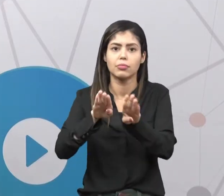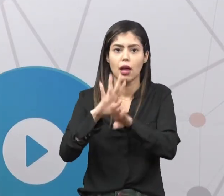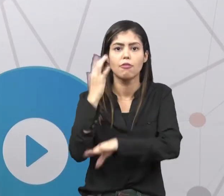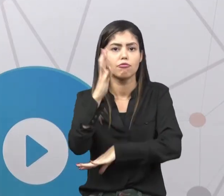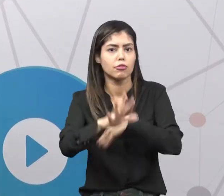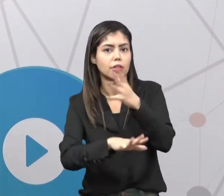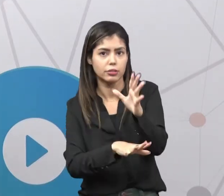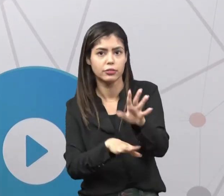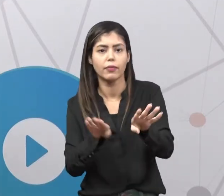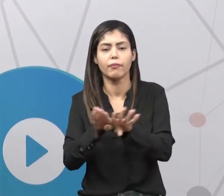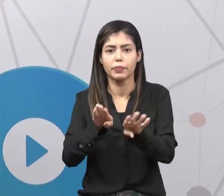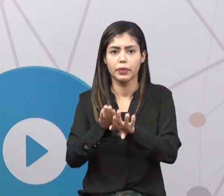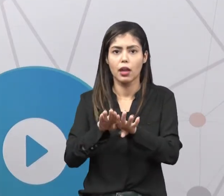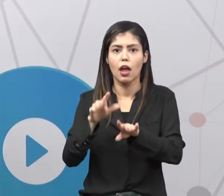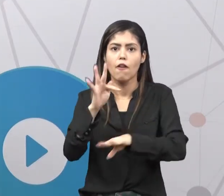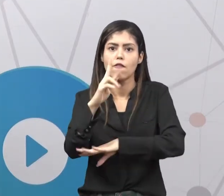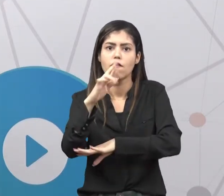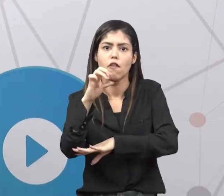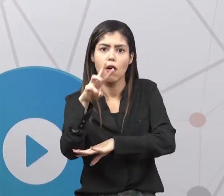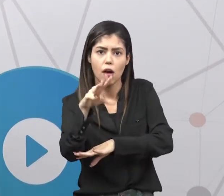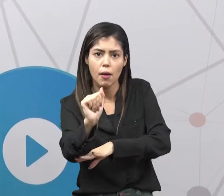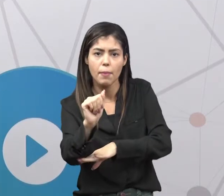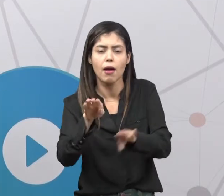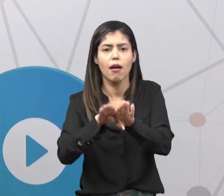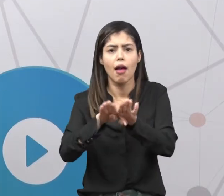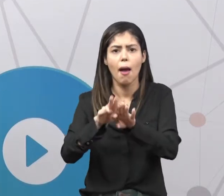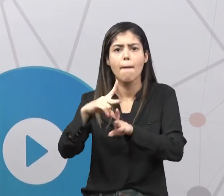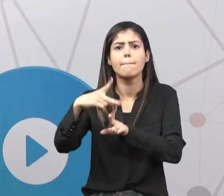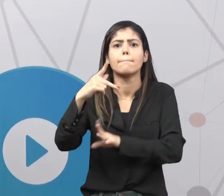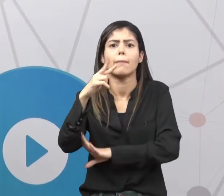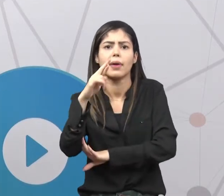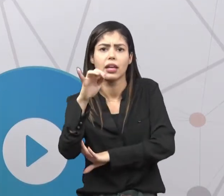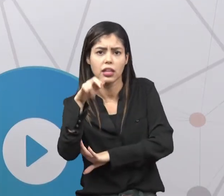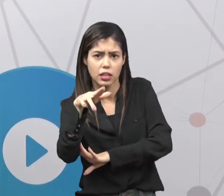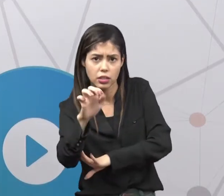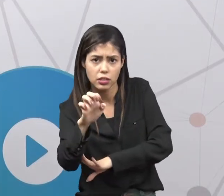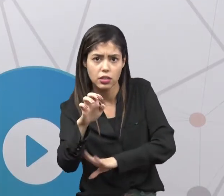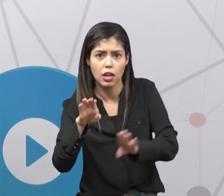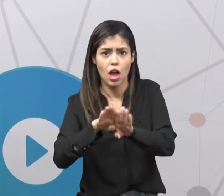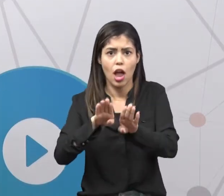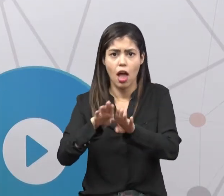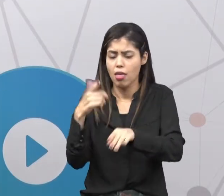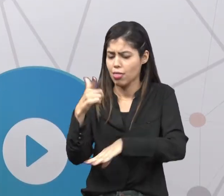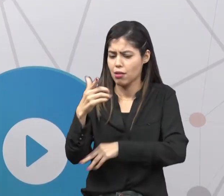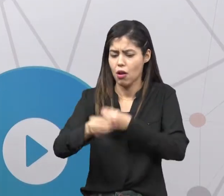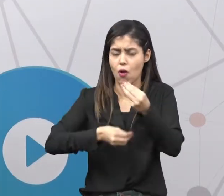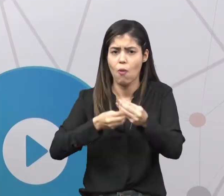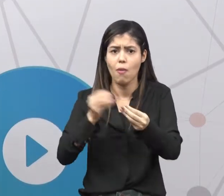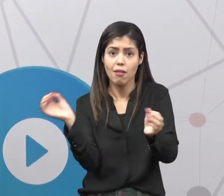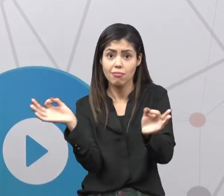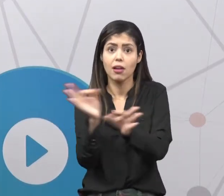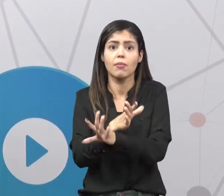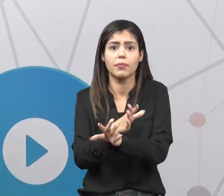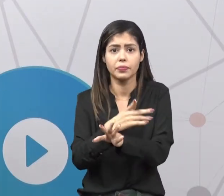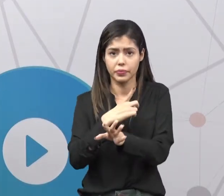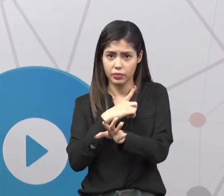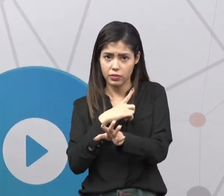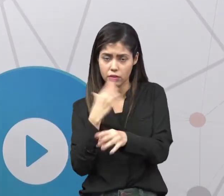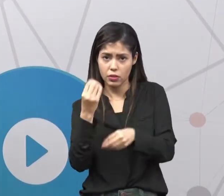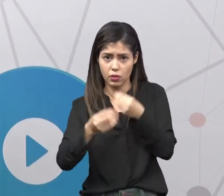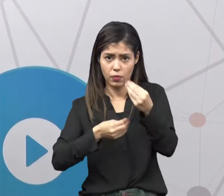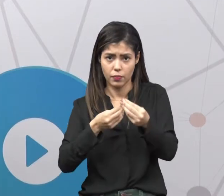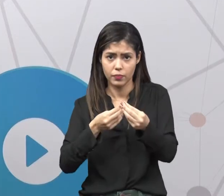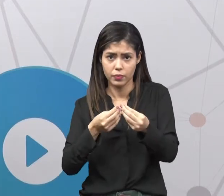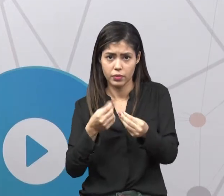preservado a floresta de forma perene, ela jamais iria acabar, jamais ia